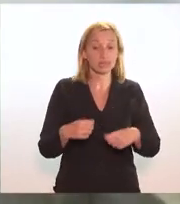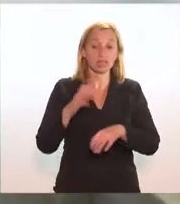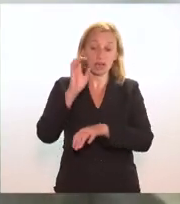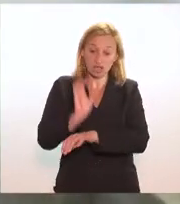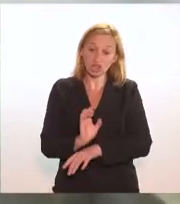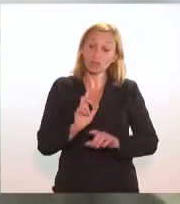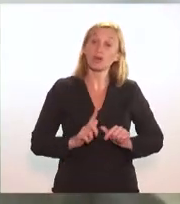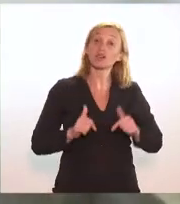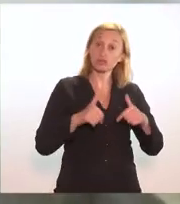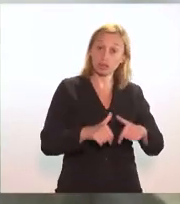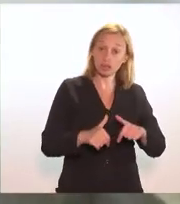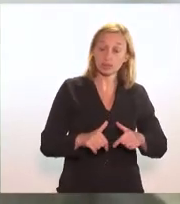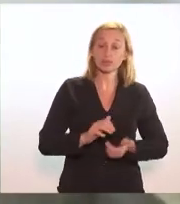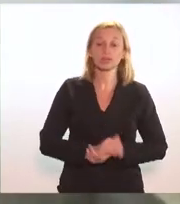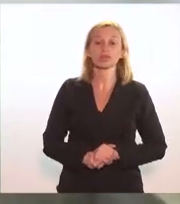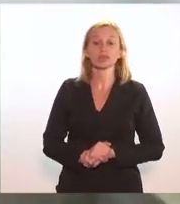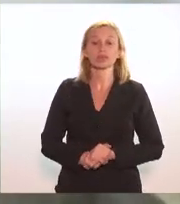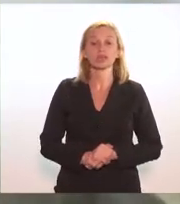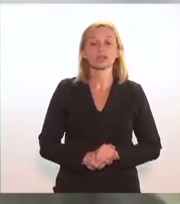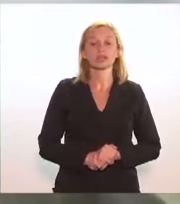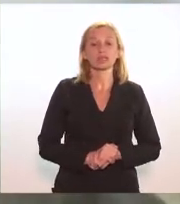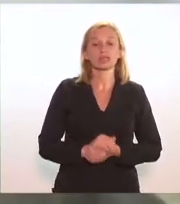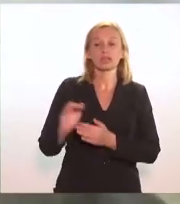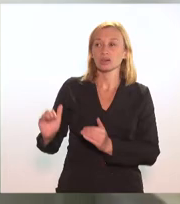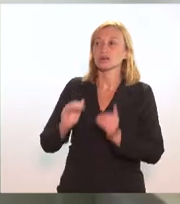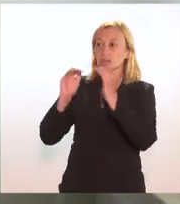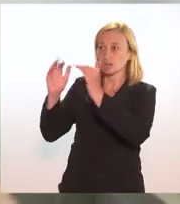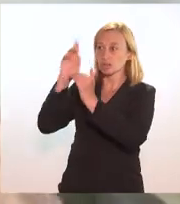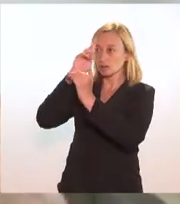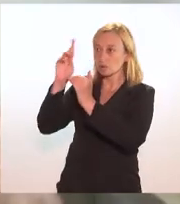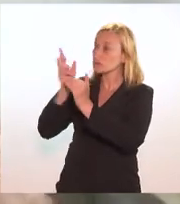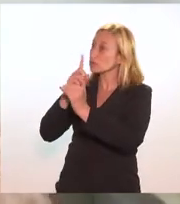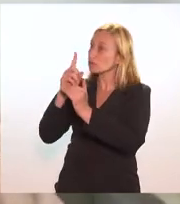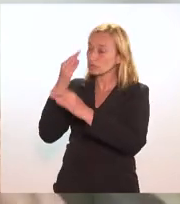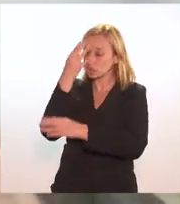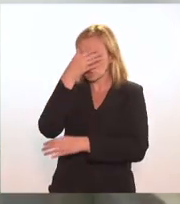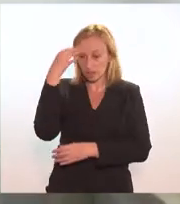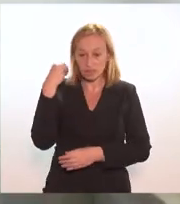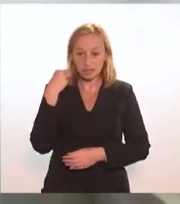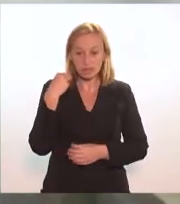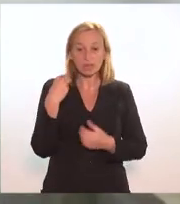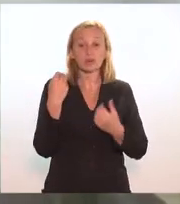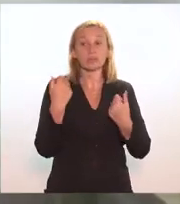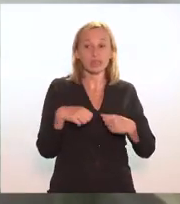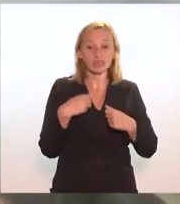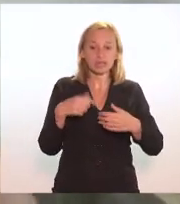Estado. E que, para a Vossa Excelência não esquecer, que isso tem que ser item